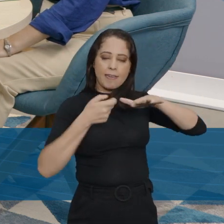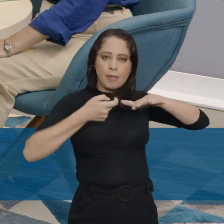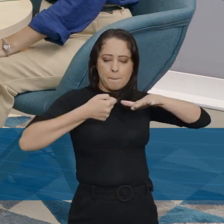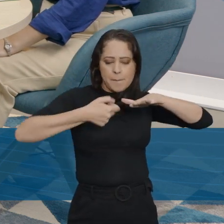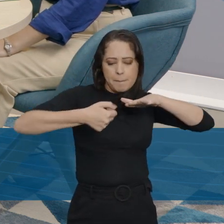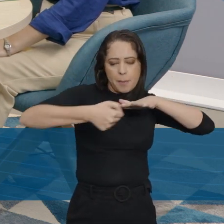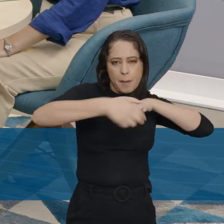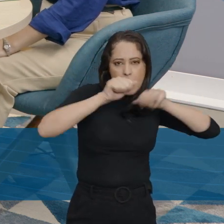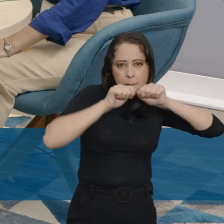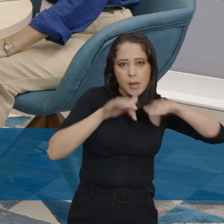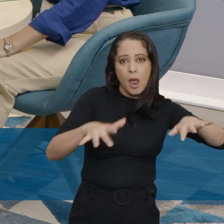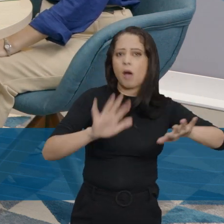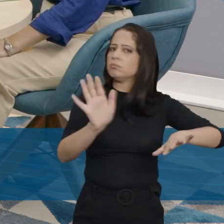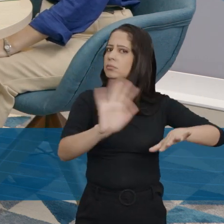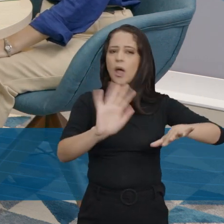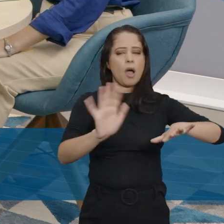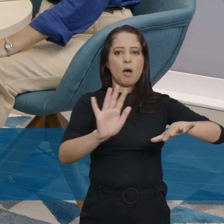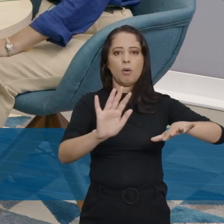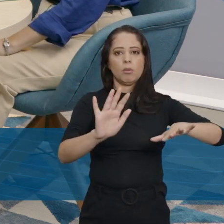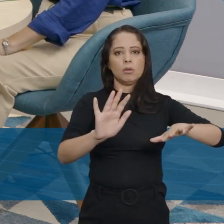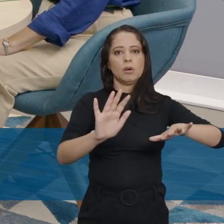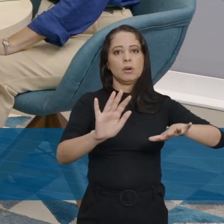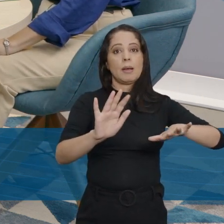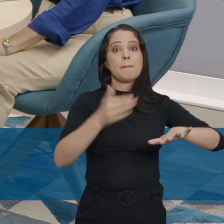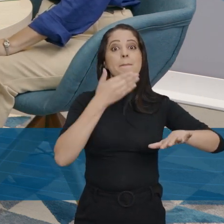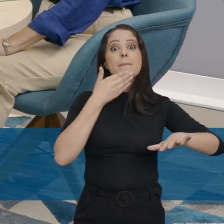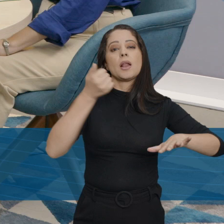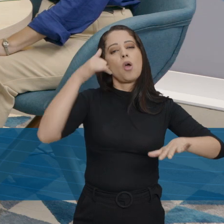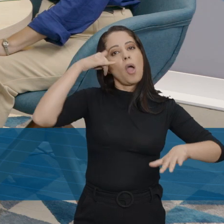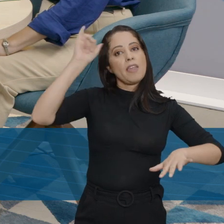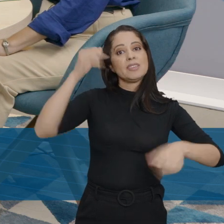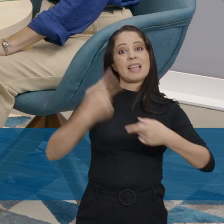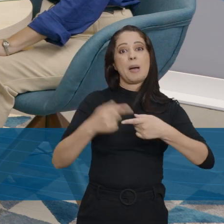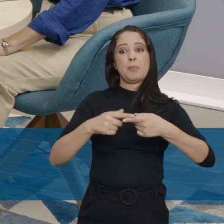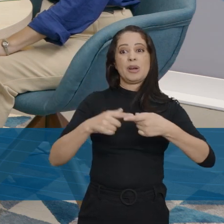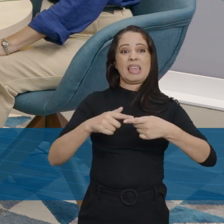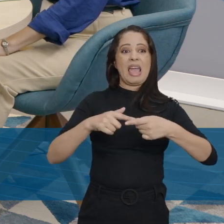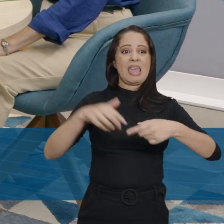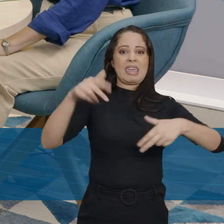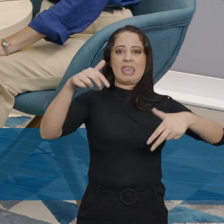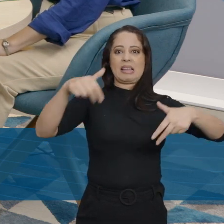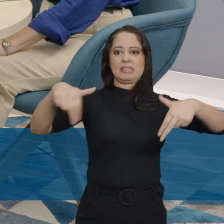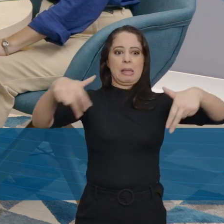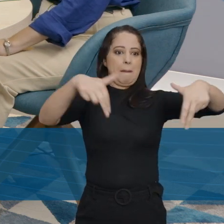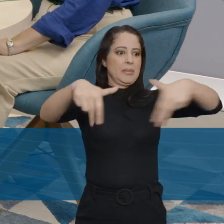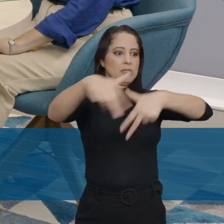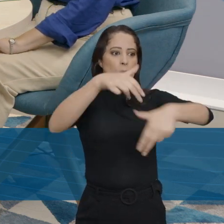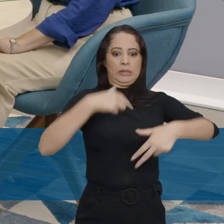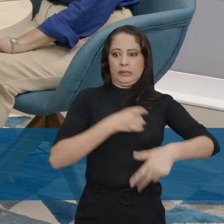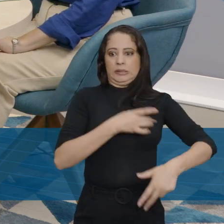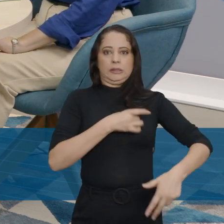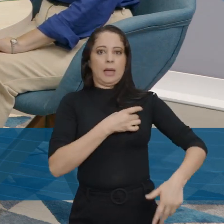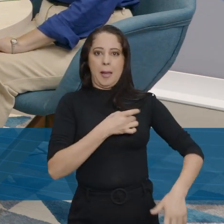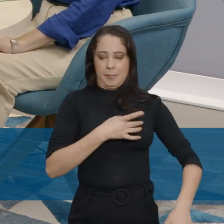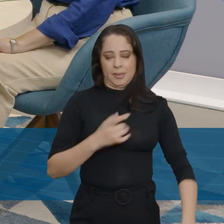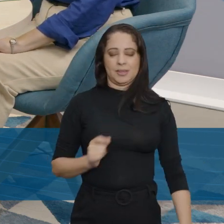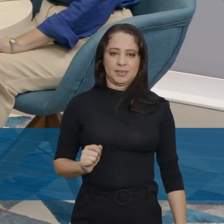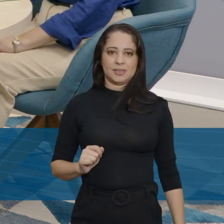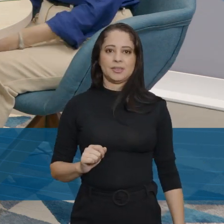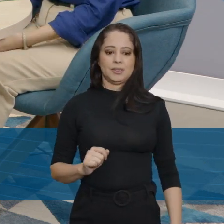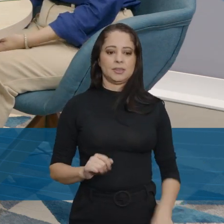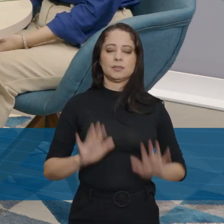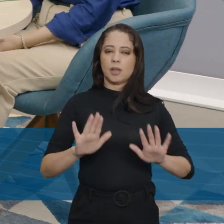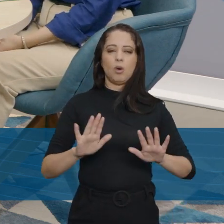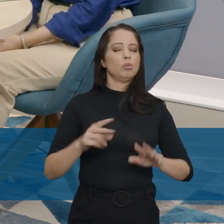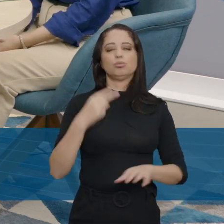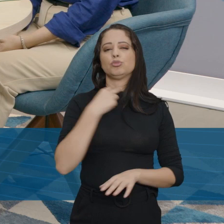da escola, na diretora, né? Não fique compartilhando também para não causar mais pânico, que também é o que a gente volta a falar da questão da